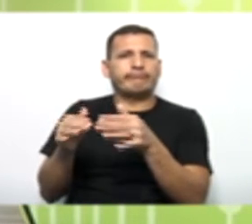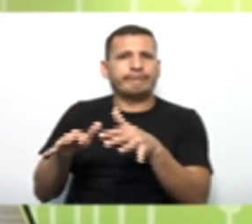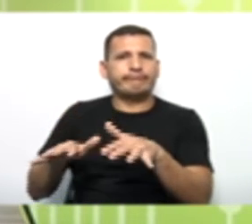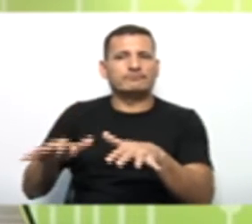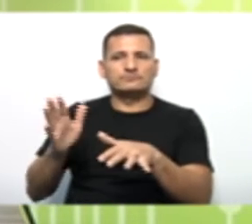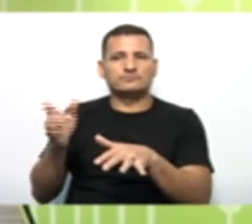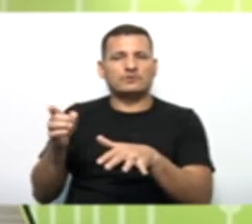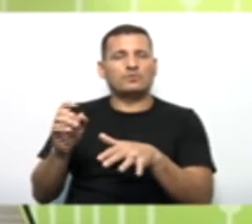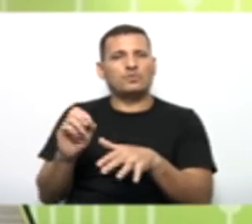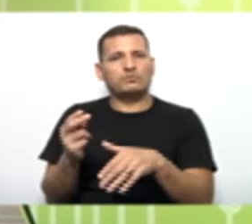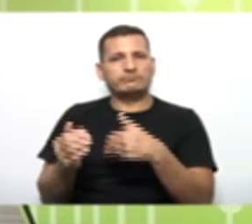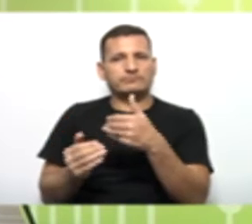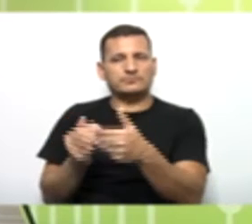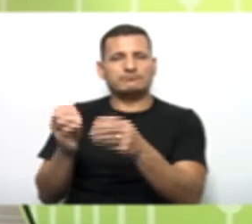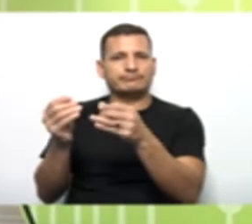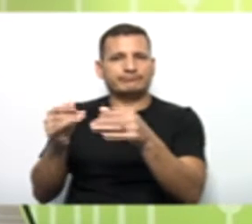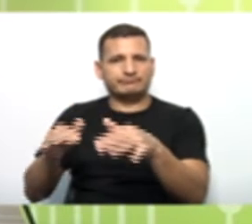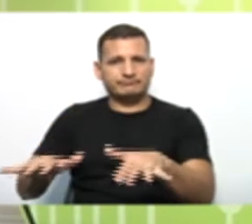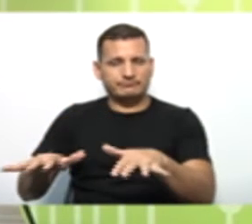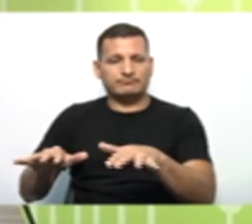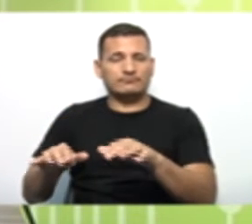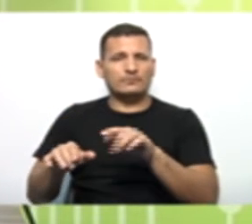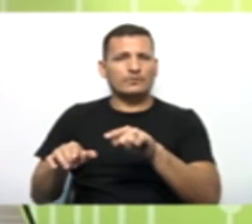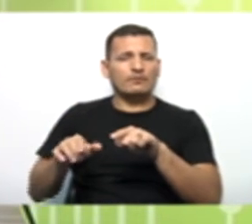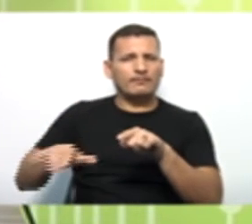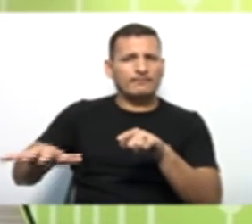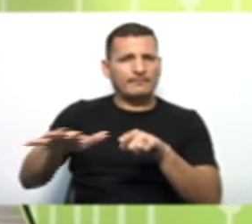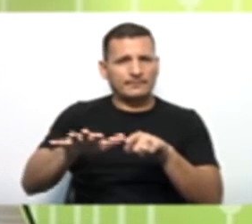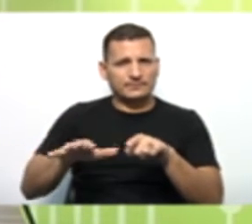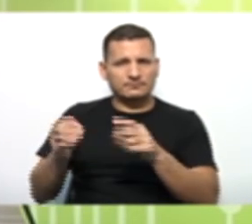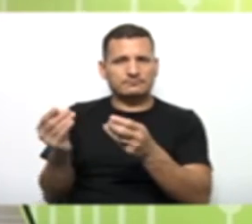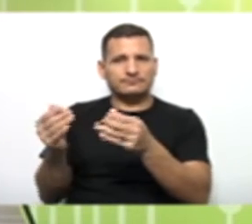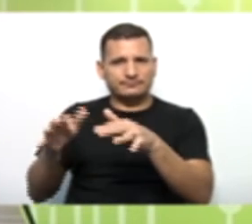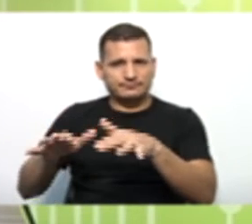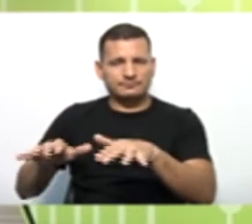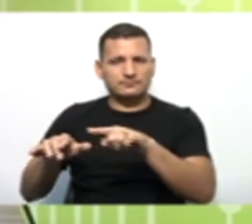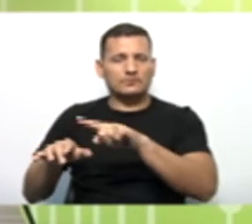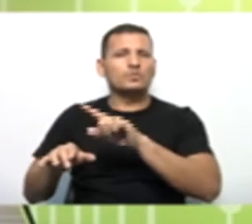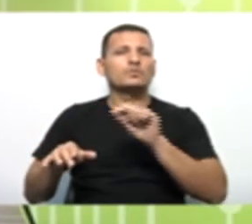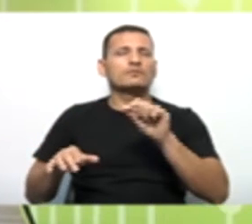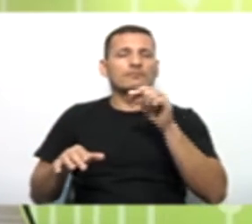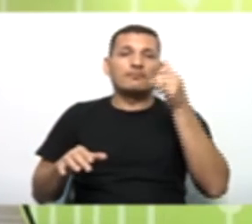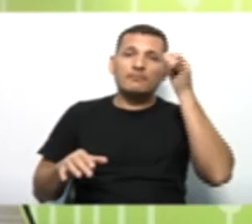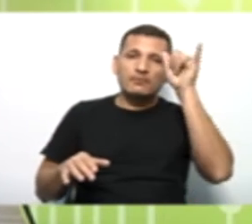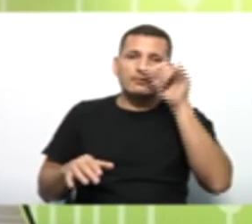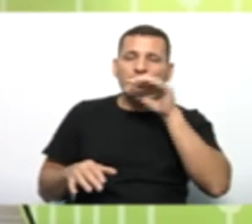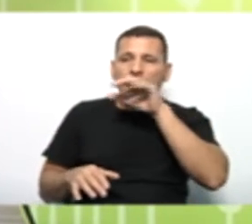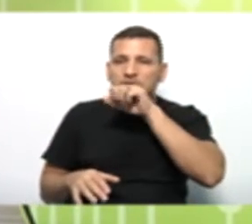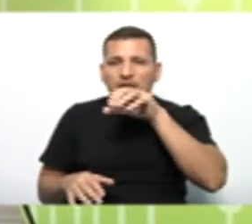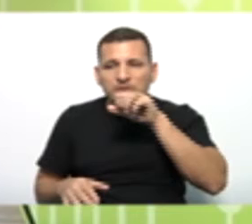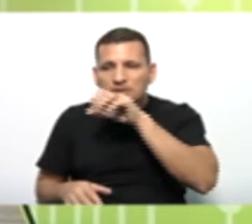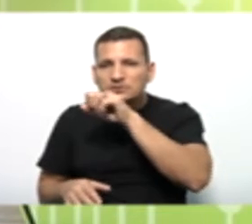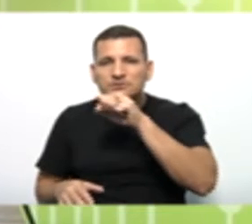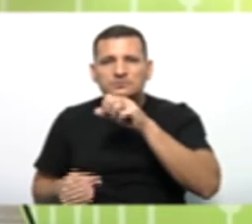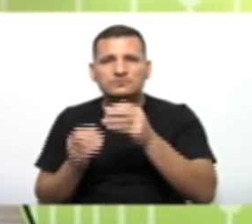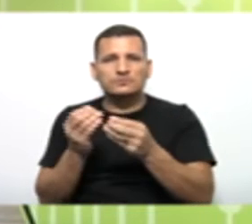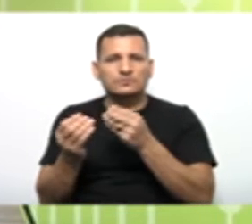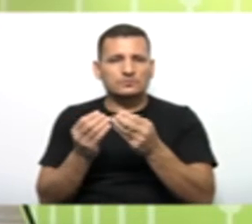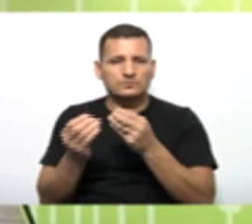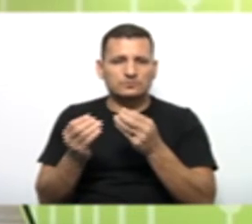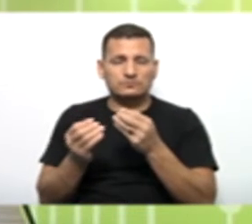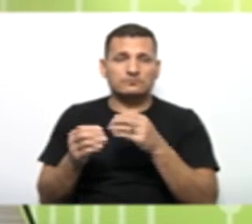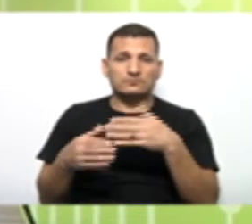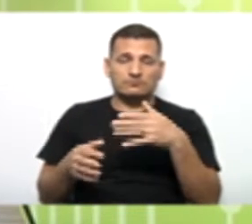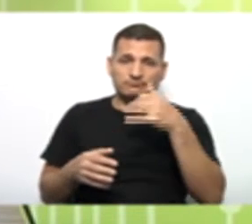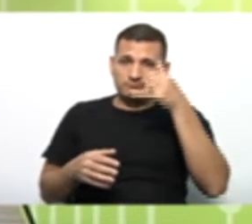degradação. Uma pastagem degradada, ela vai conseguir alimentar menos bois por alqueire. Então, um